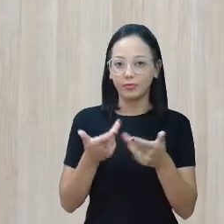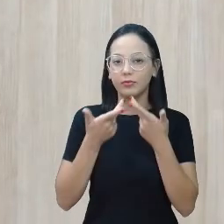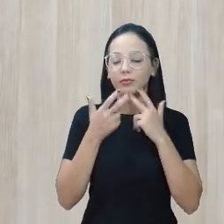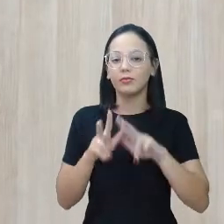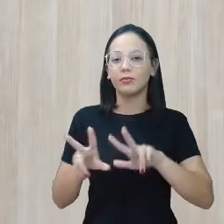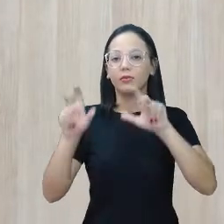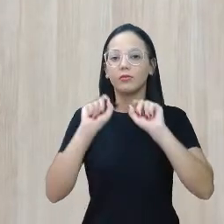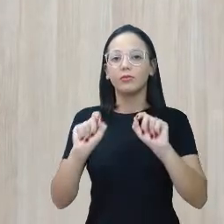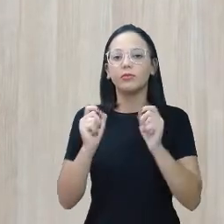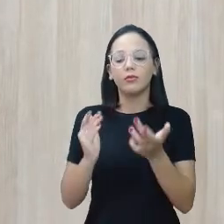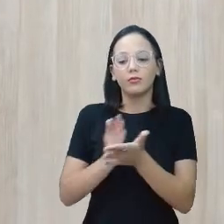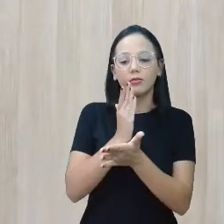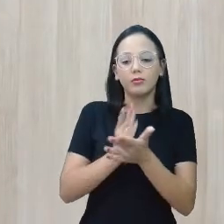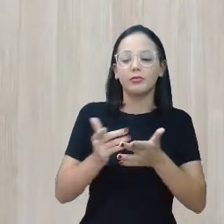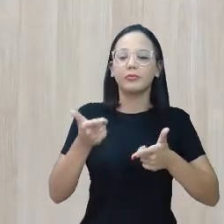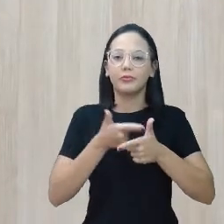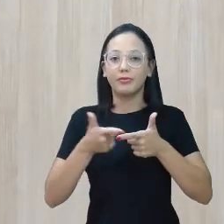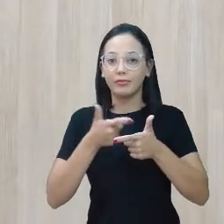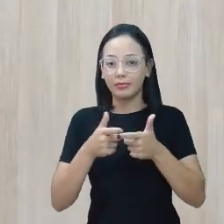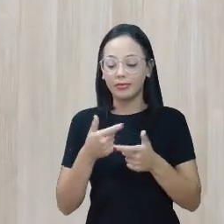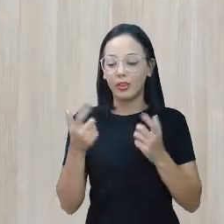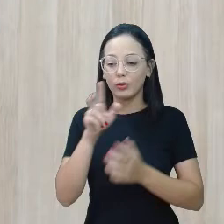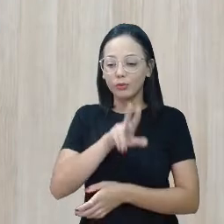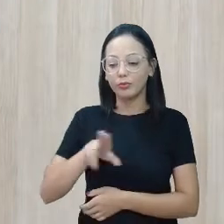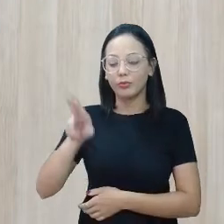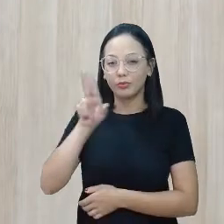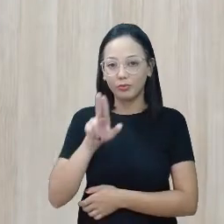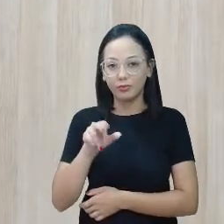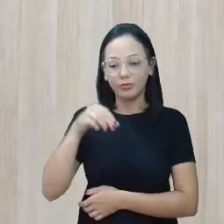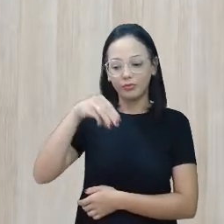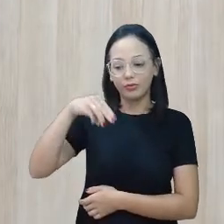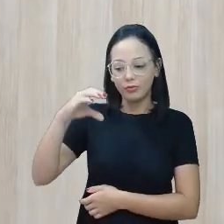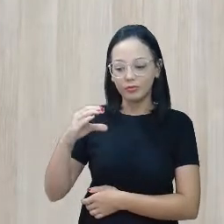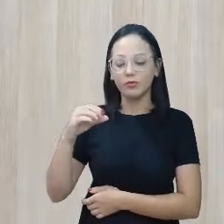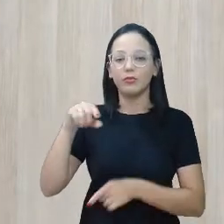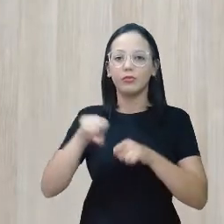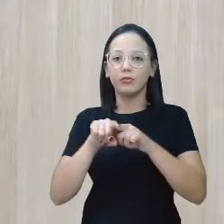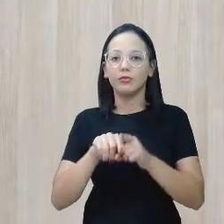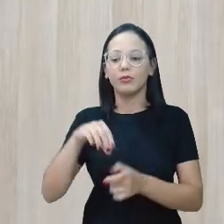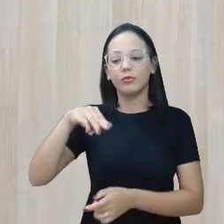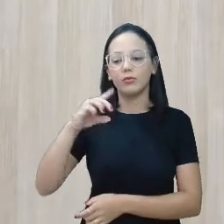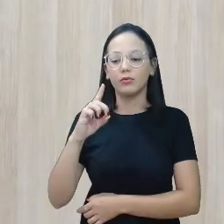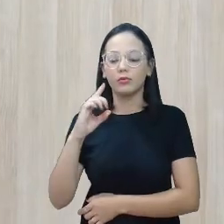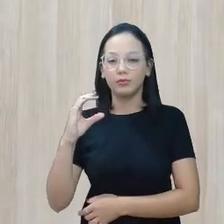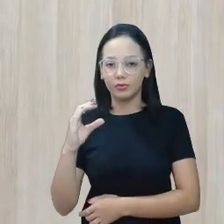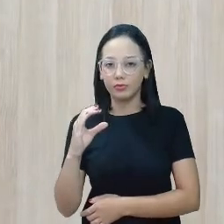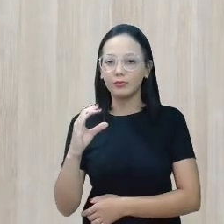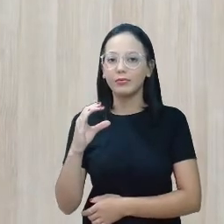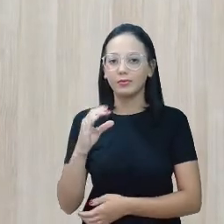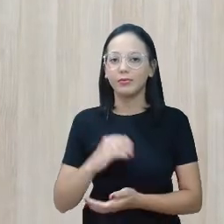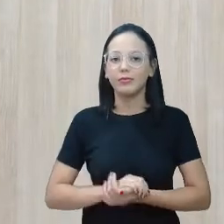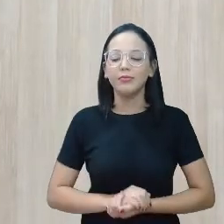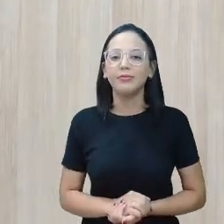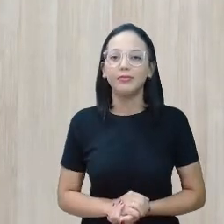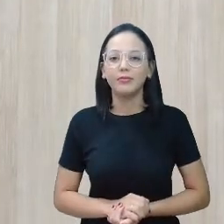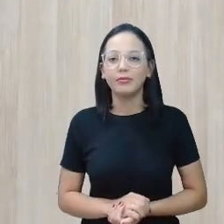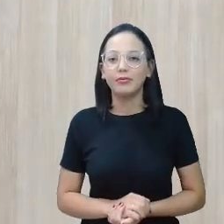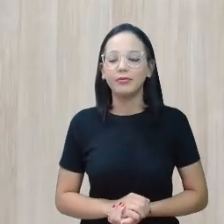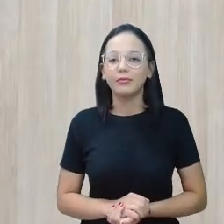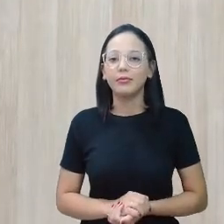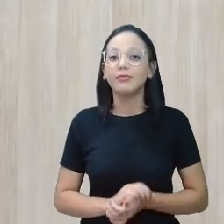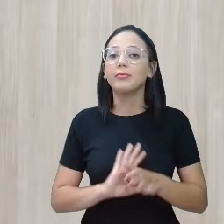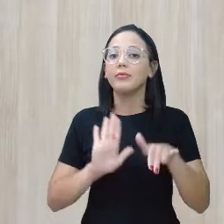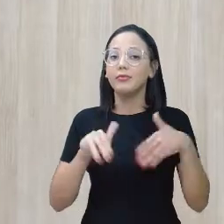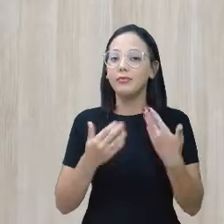um pouquinho sobre alguns problemas que utilizam múltiplos e divisores, né? Os MM6 e os MD6, tá certo?